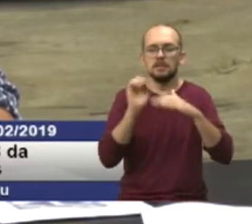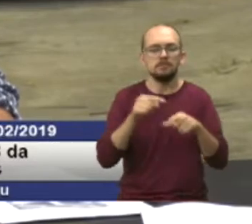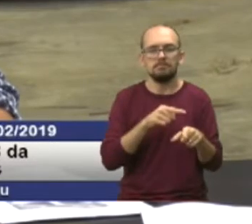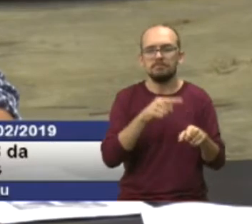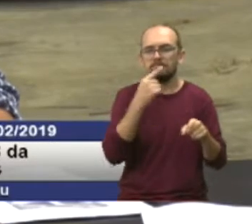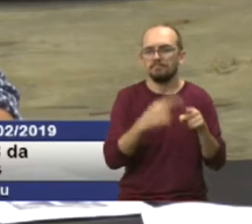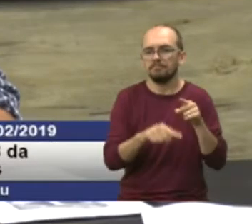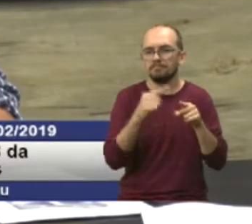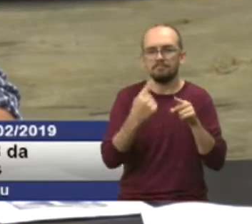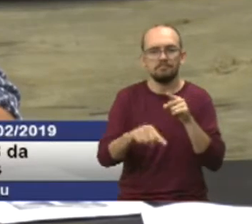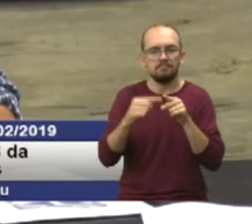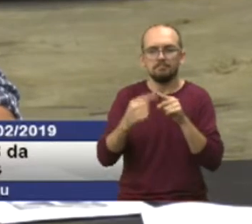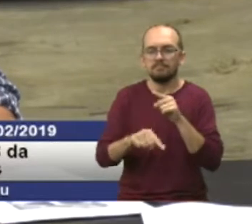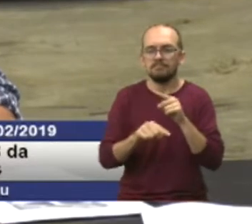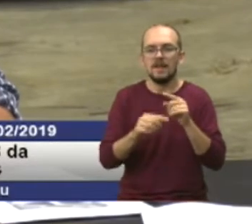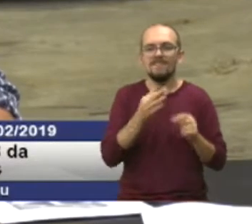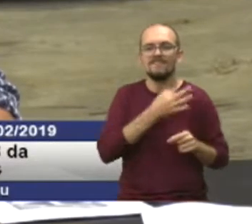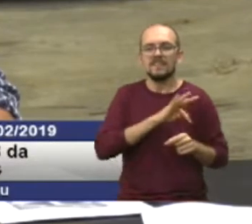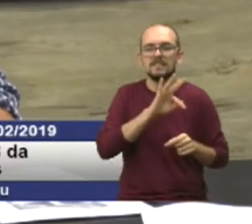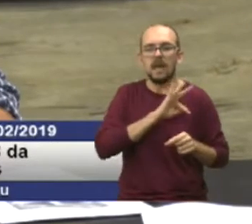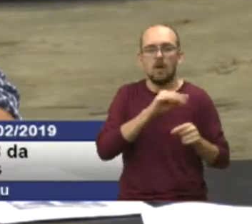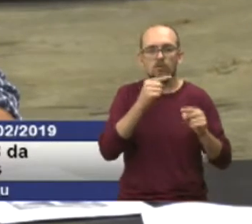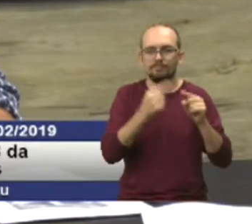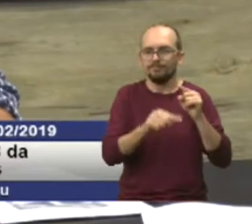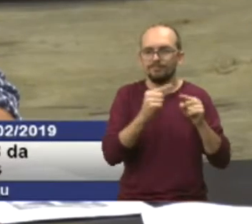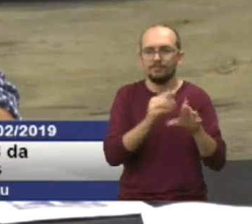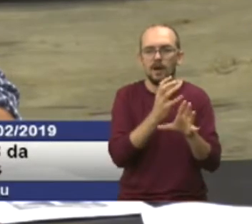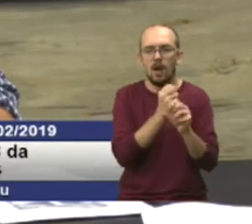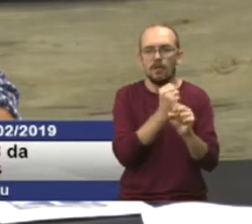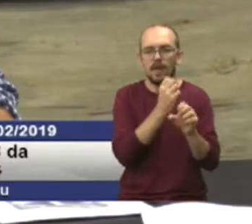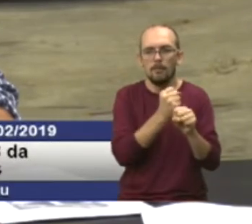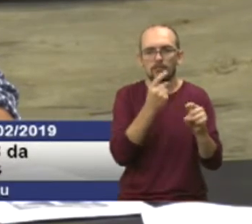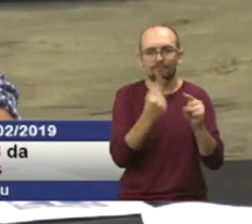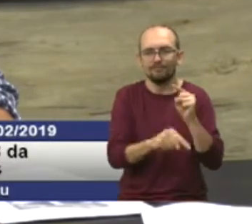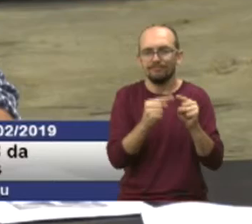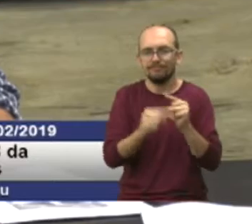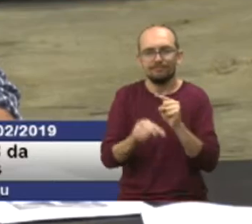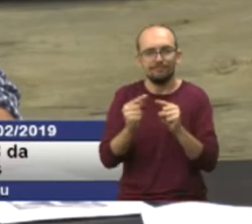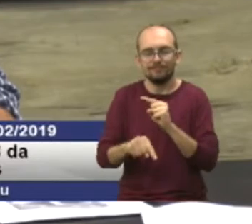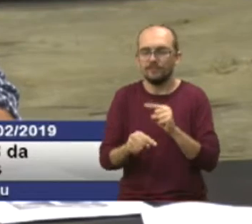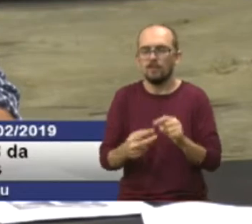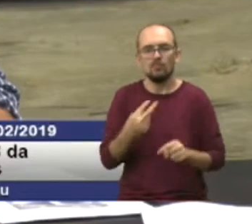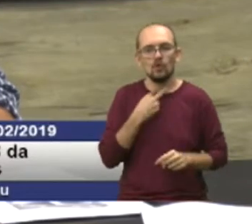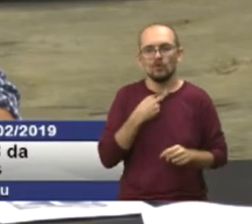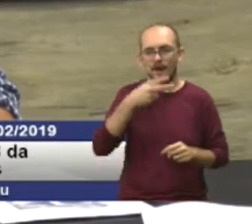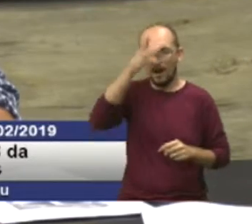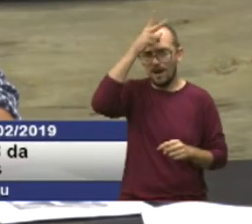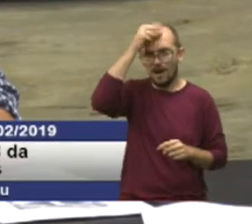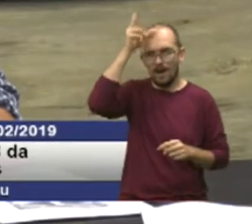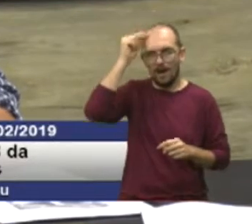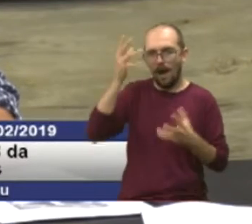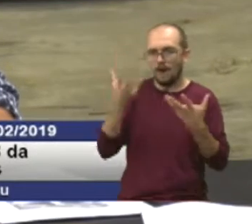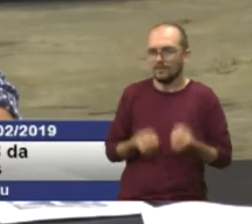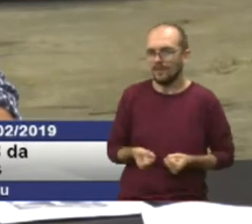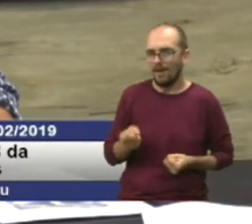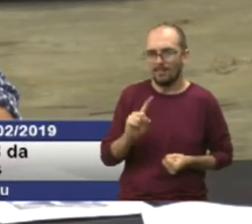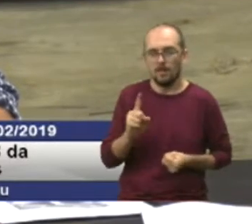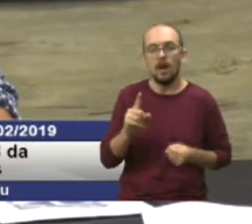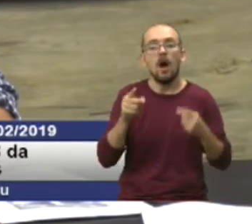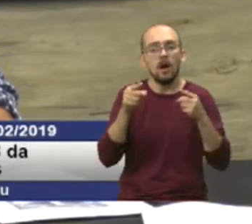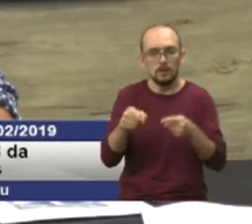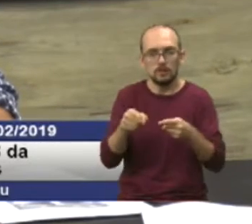regularidade fiscal. Hoje é outra questão, por exemplo, qualquer empresa que estiver com algum tributo, seja